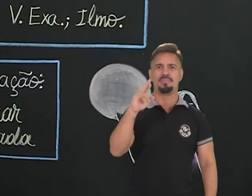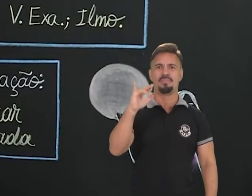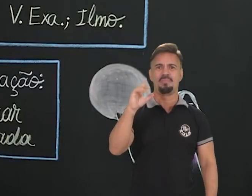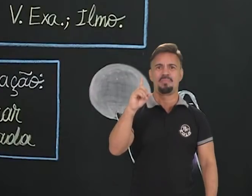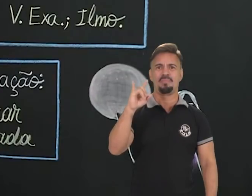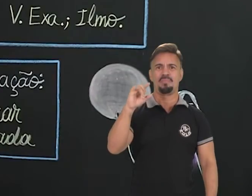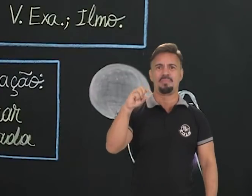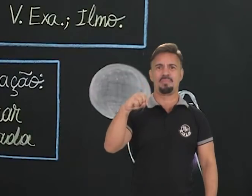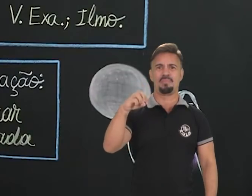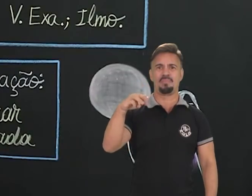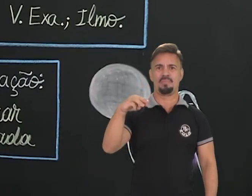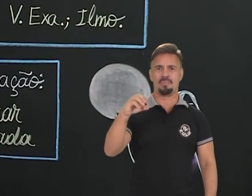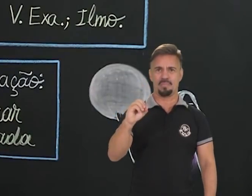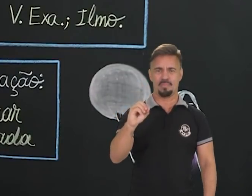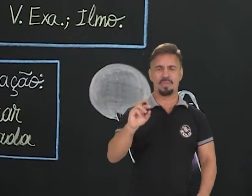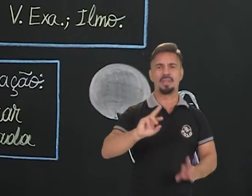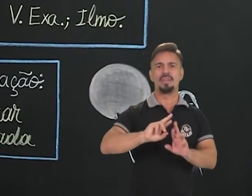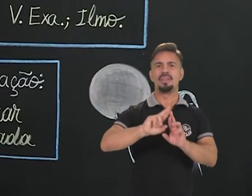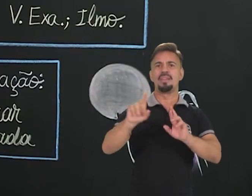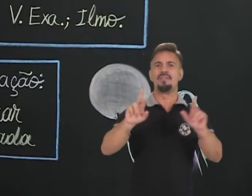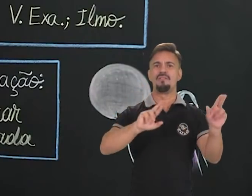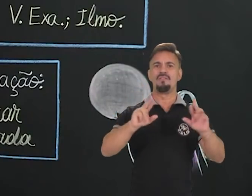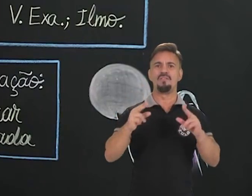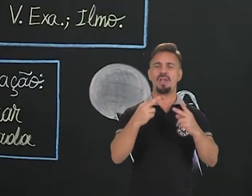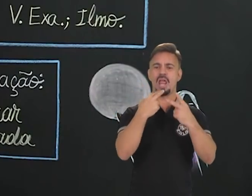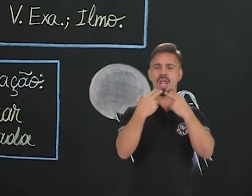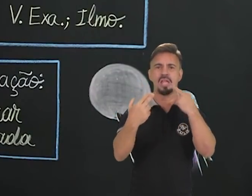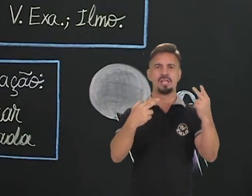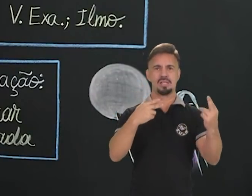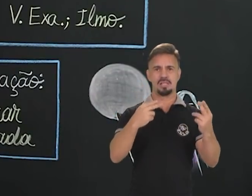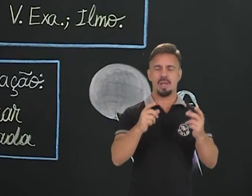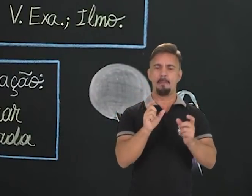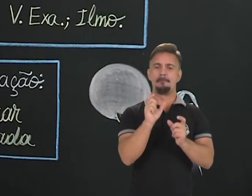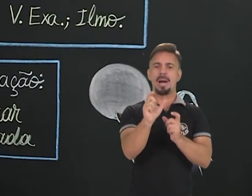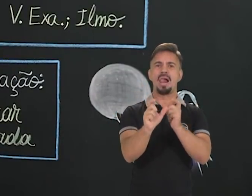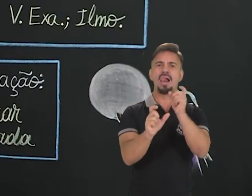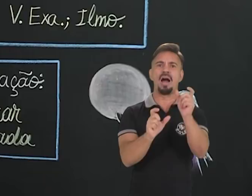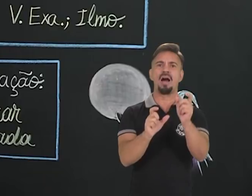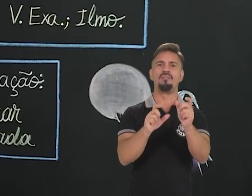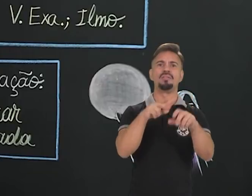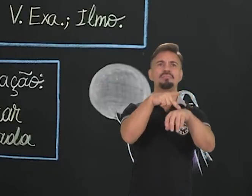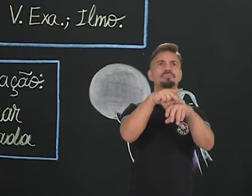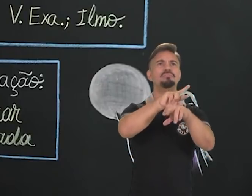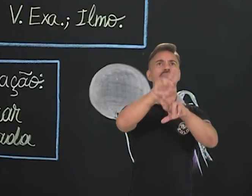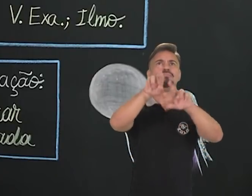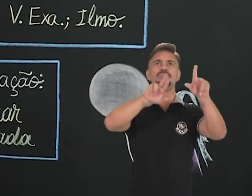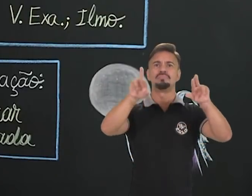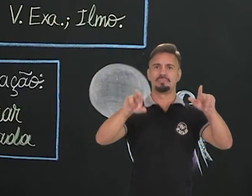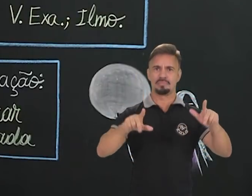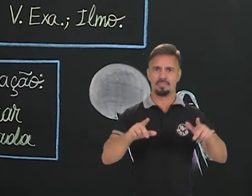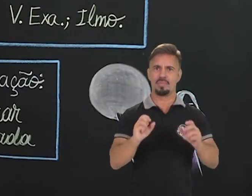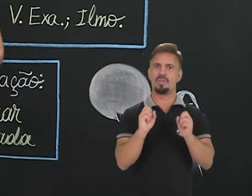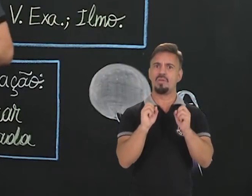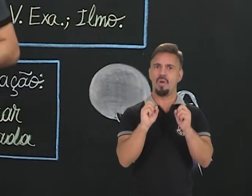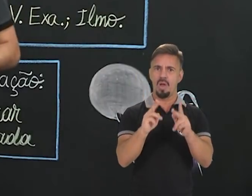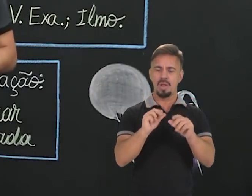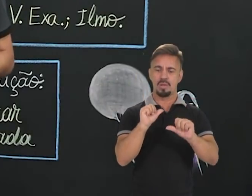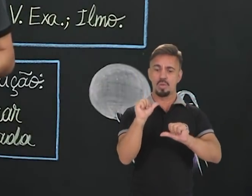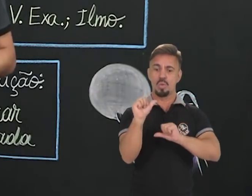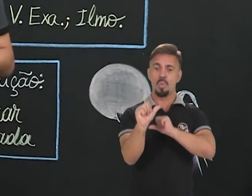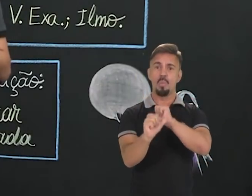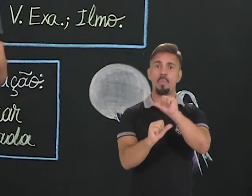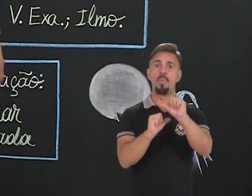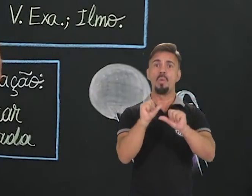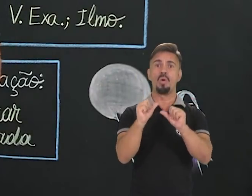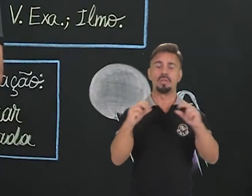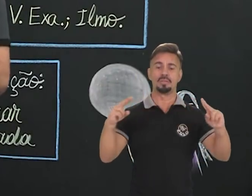de partes de diferentes idiomas, ou seja, palavras originárias de diferentes idiomas, ok? Esse é o processo que a